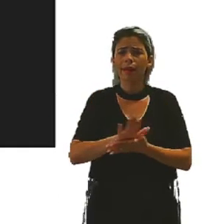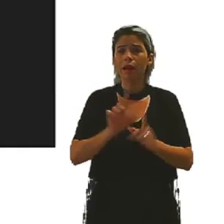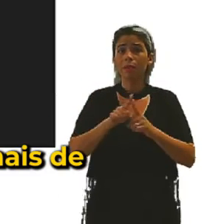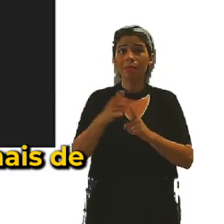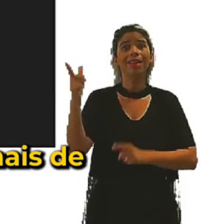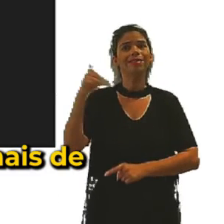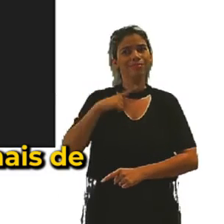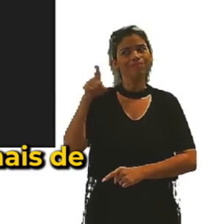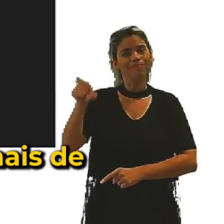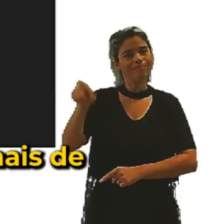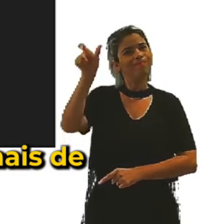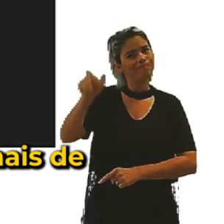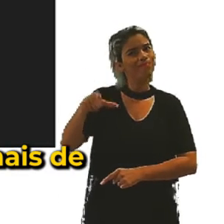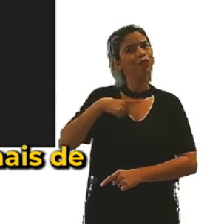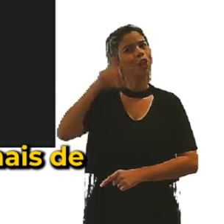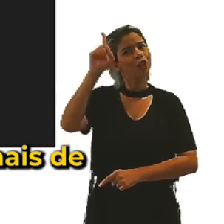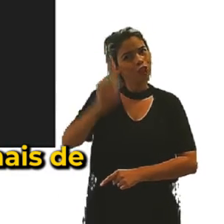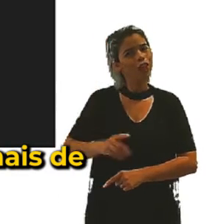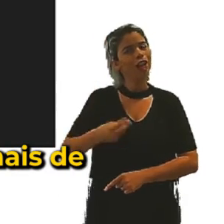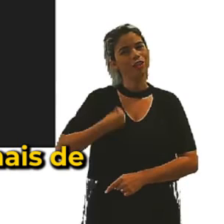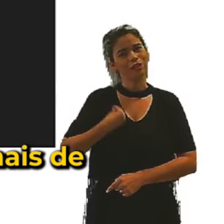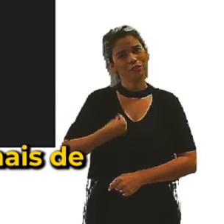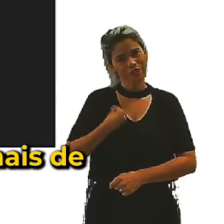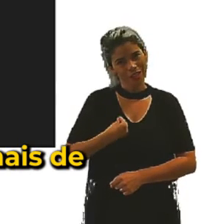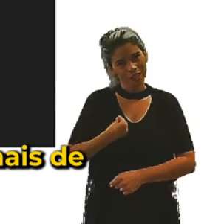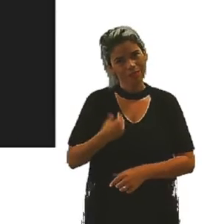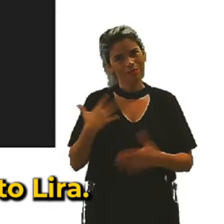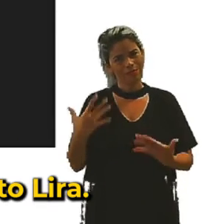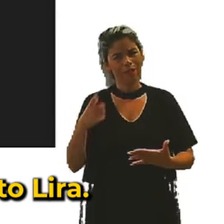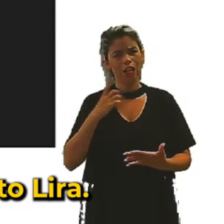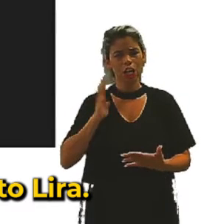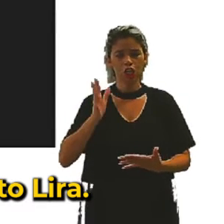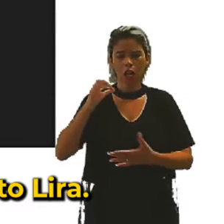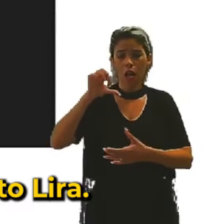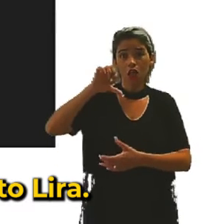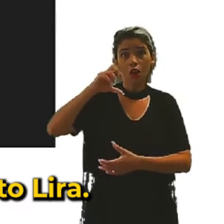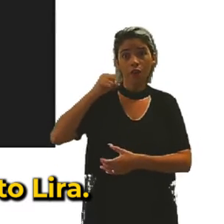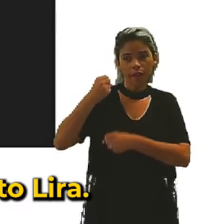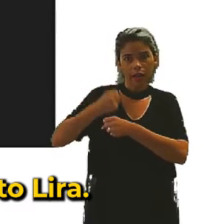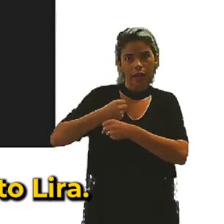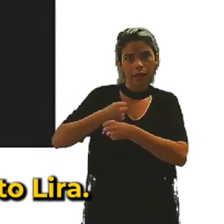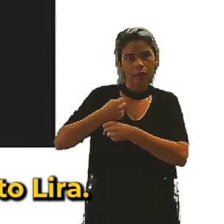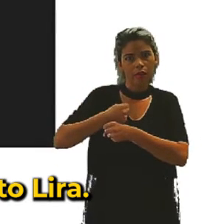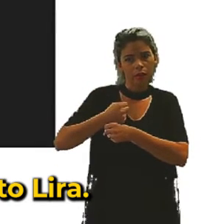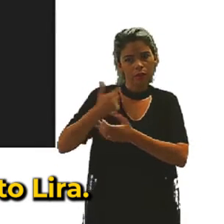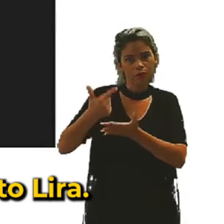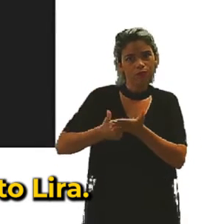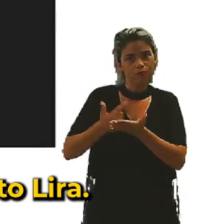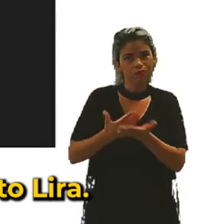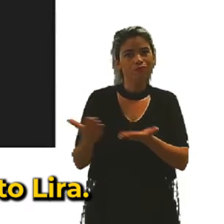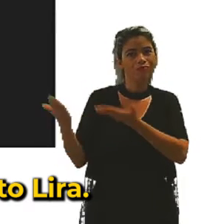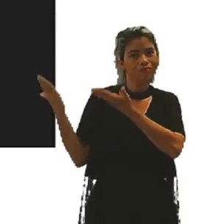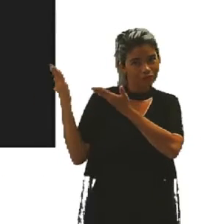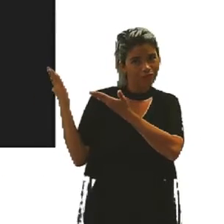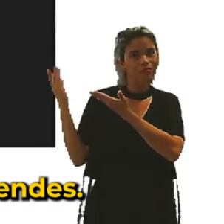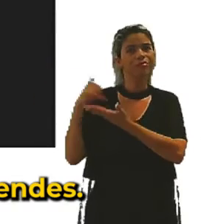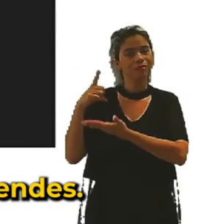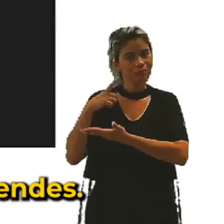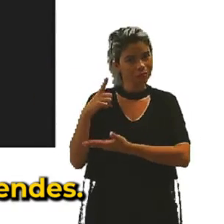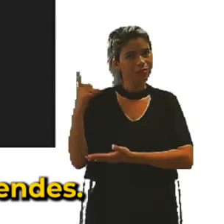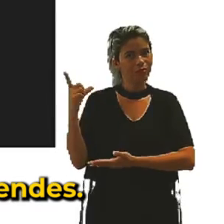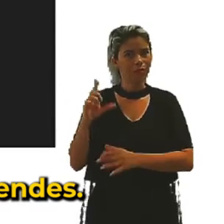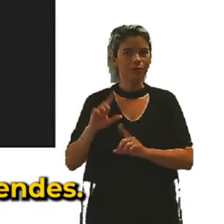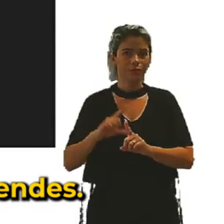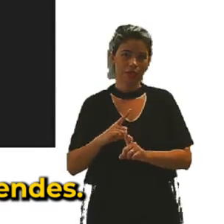viver. Estamos discutindo, depois de passados mais de 90 anos desse trecho, né, desse texto escrito por Roberto Lira, como